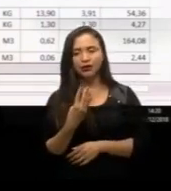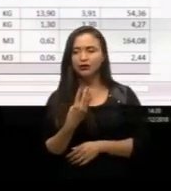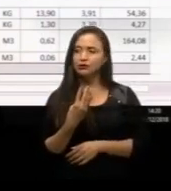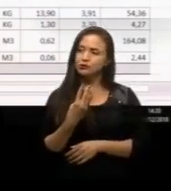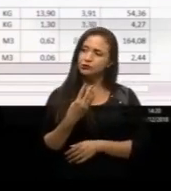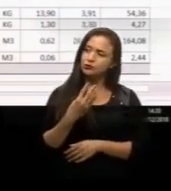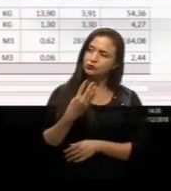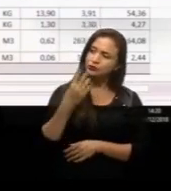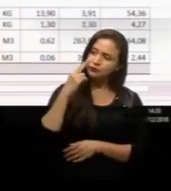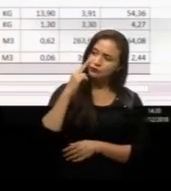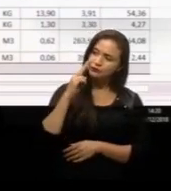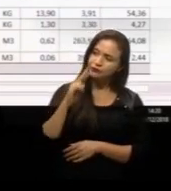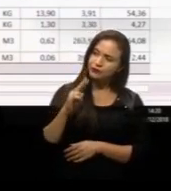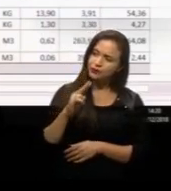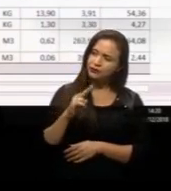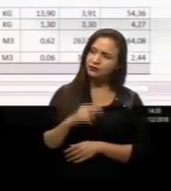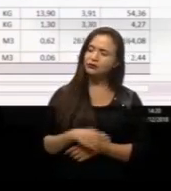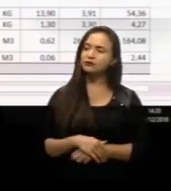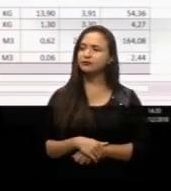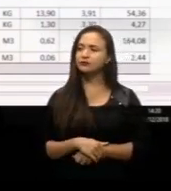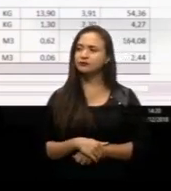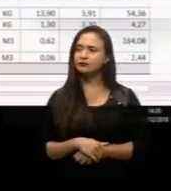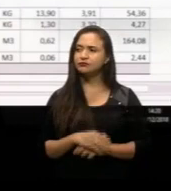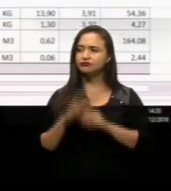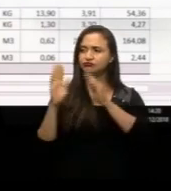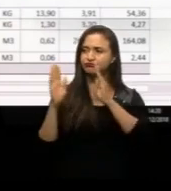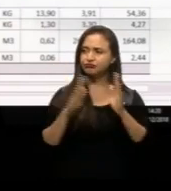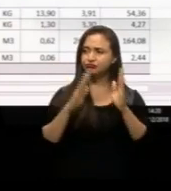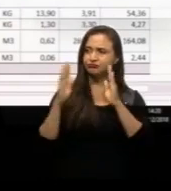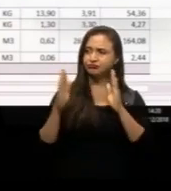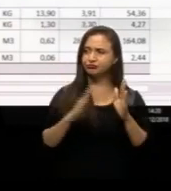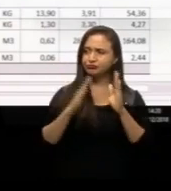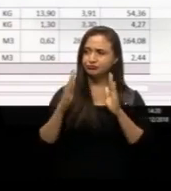4,0395, 2,9 mais 2,9...